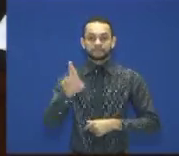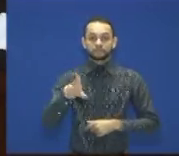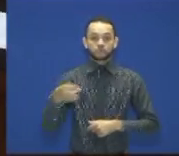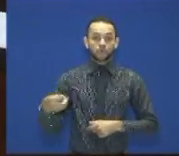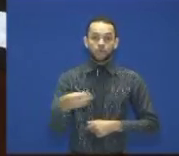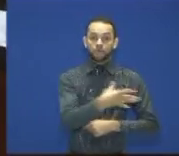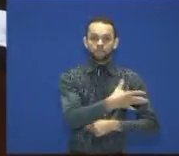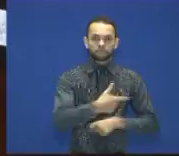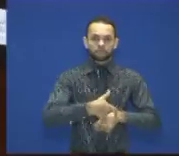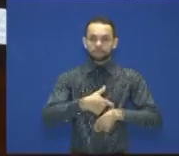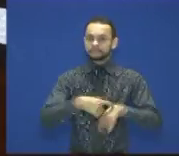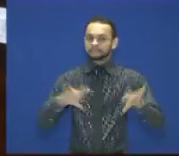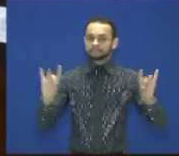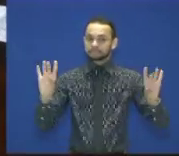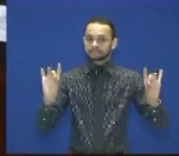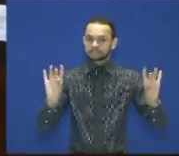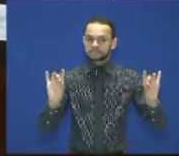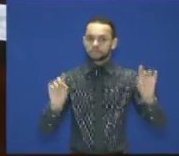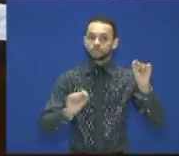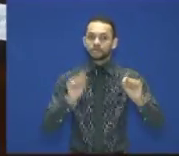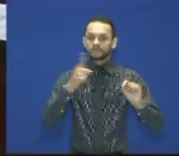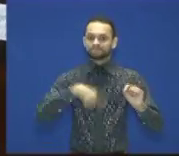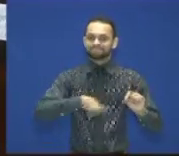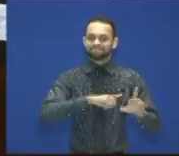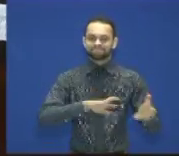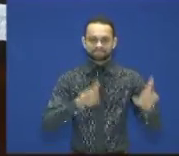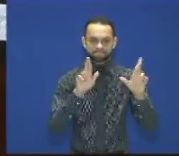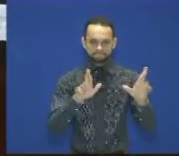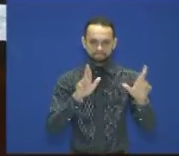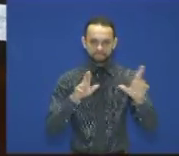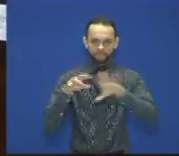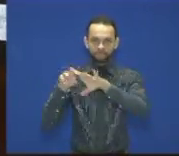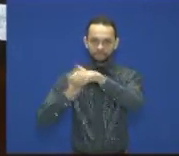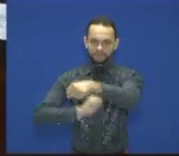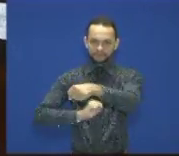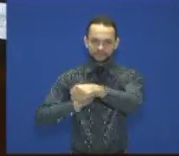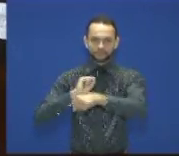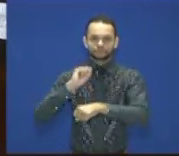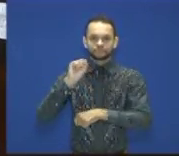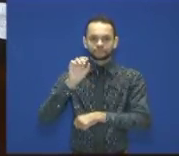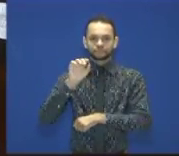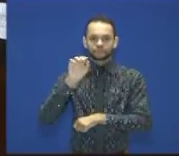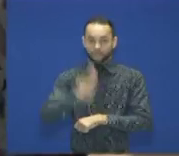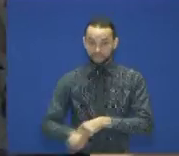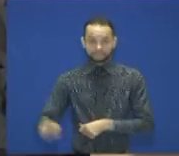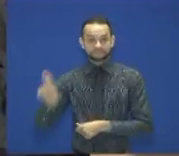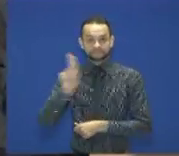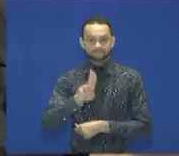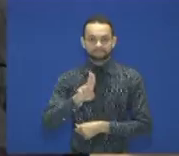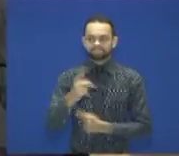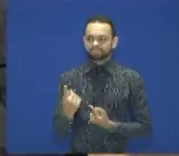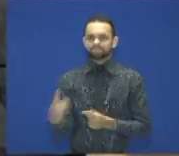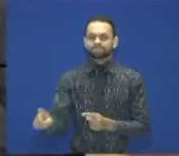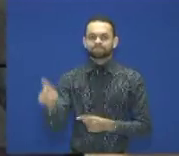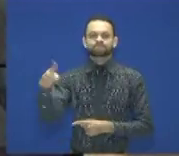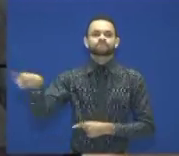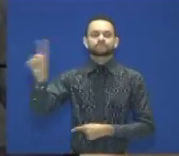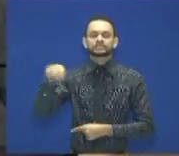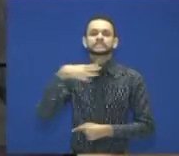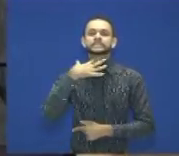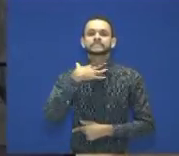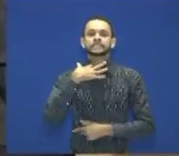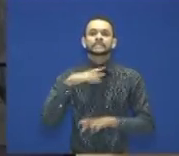momento, no qual esperamos que a formação universitária tenha despertado o desejo pelo